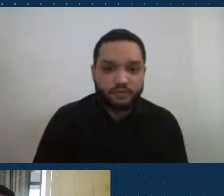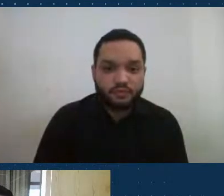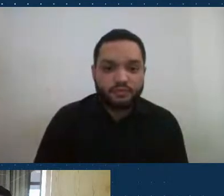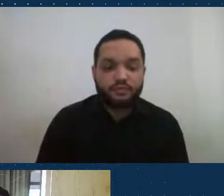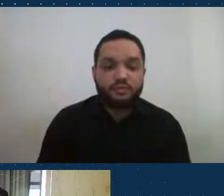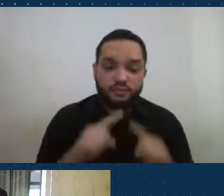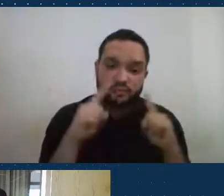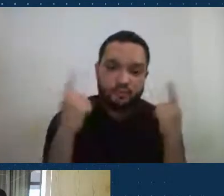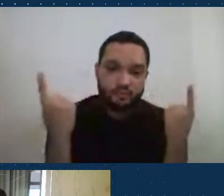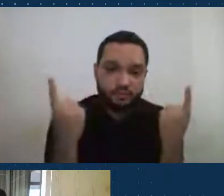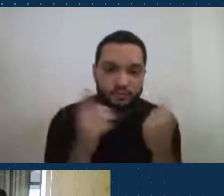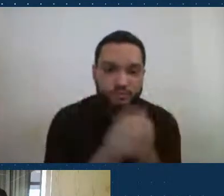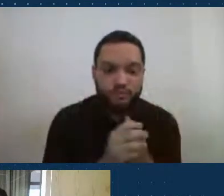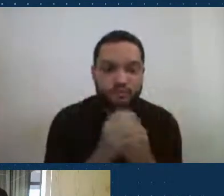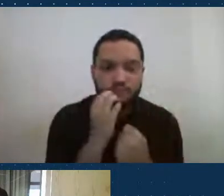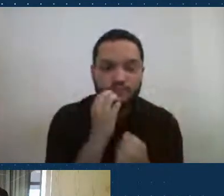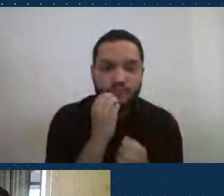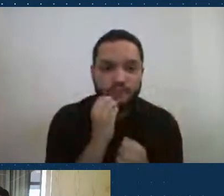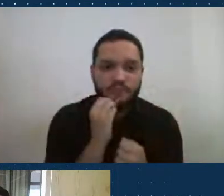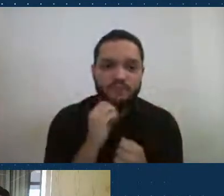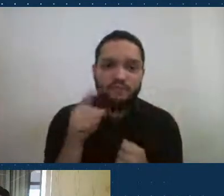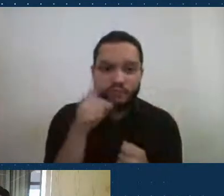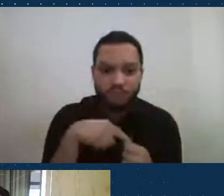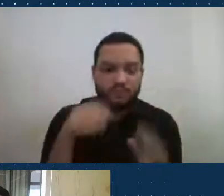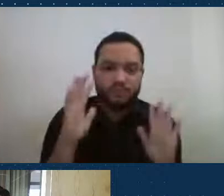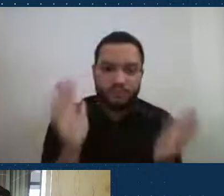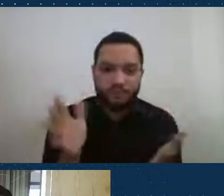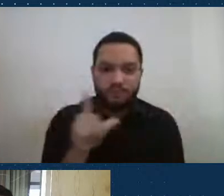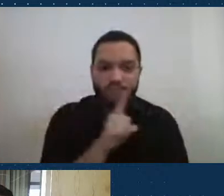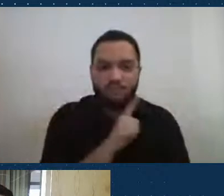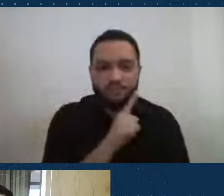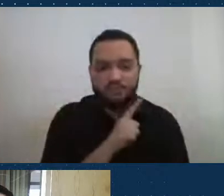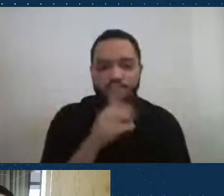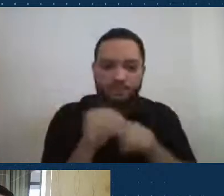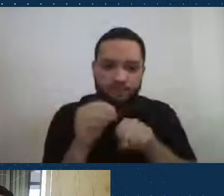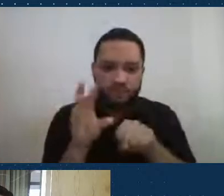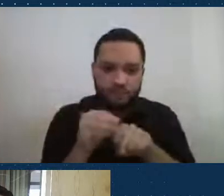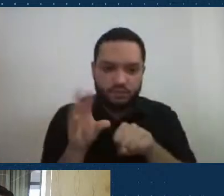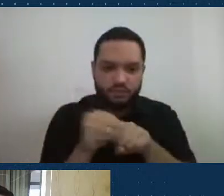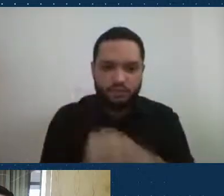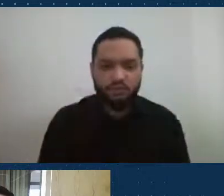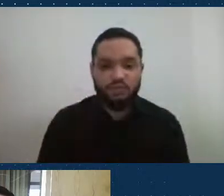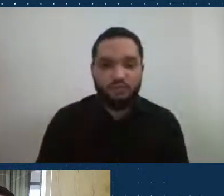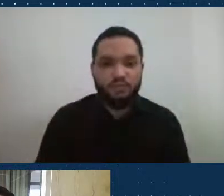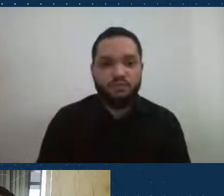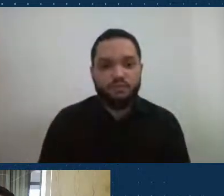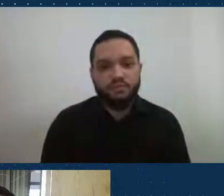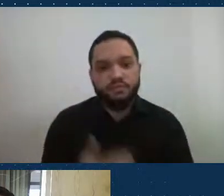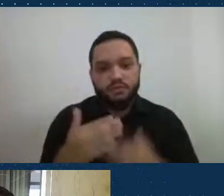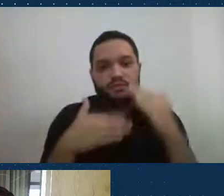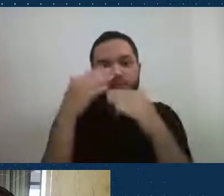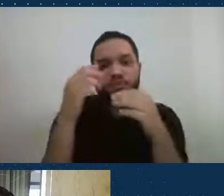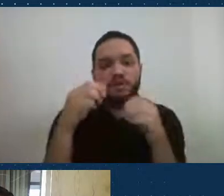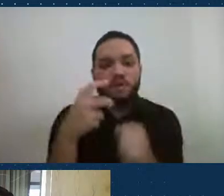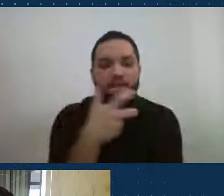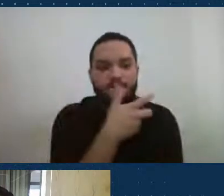assim, chegar a um ponto de dizer assim, não, a gente já tem conhecimento suficiente para desenvolver uma vacina, que essa aqui